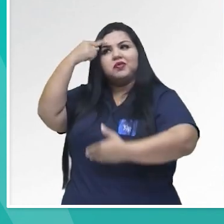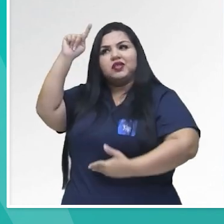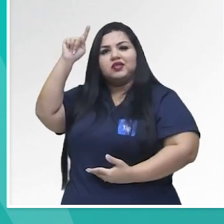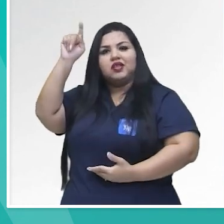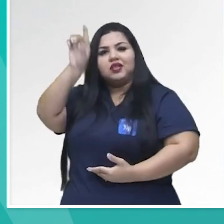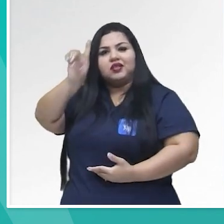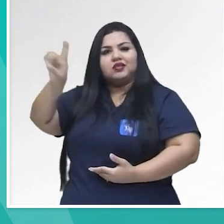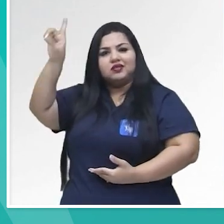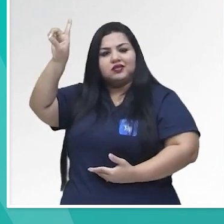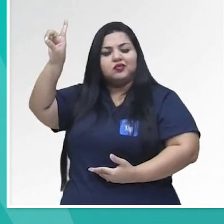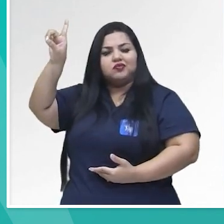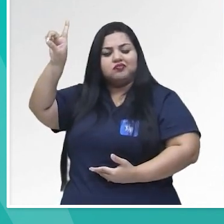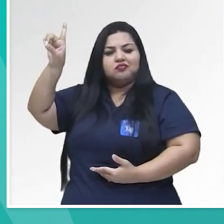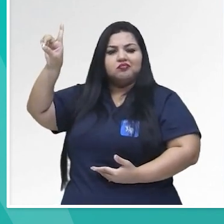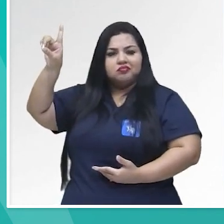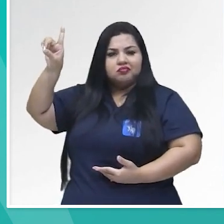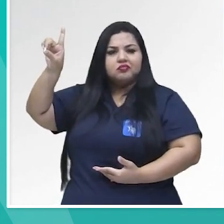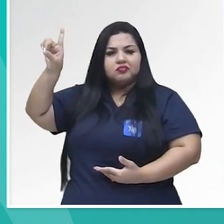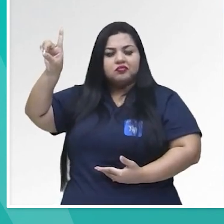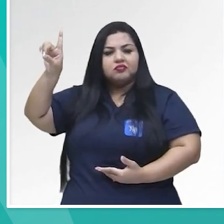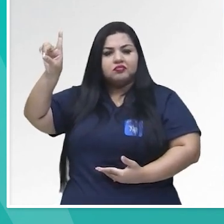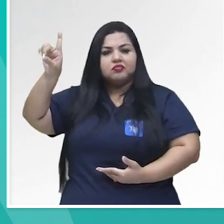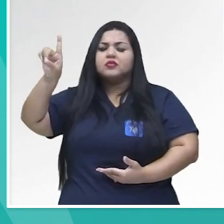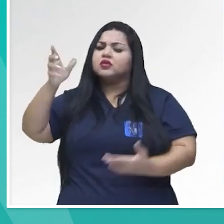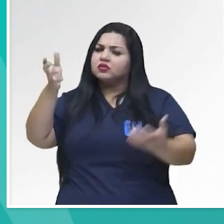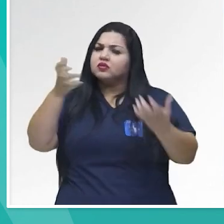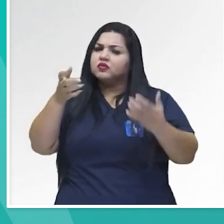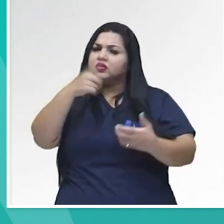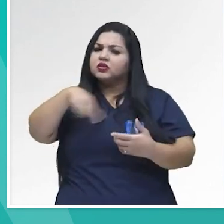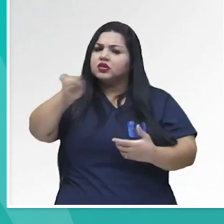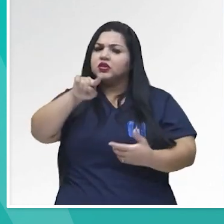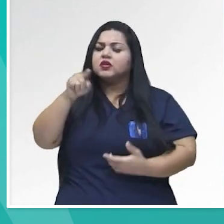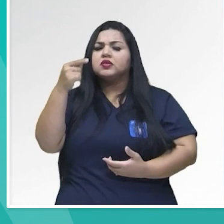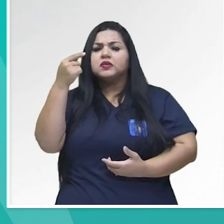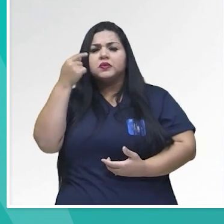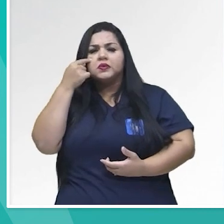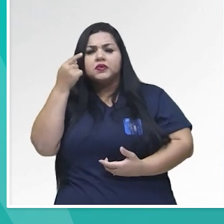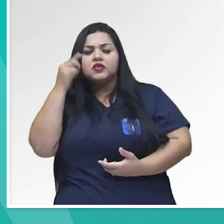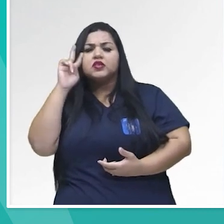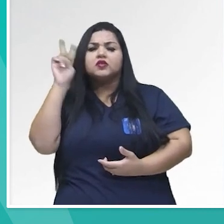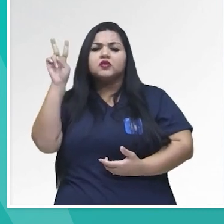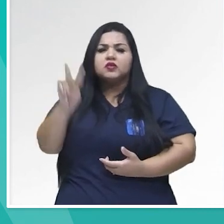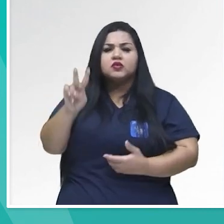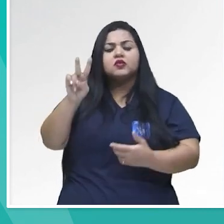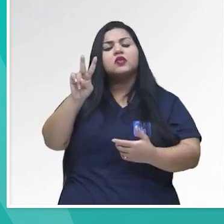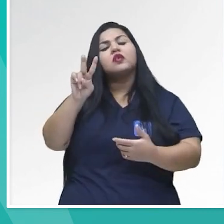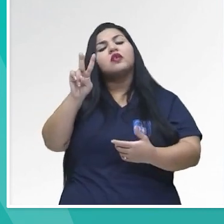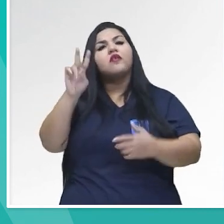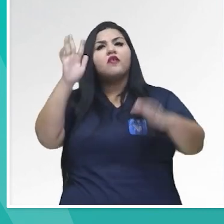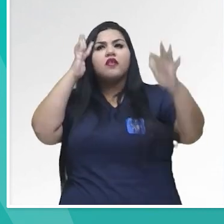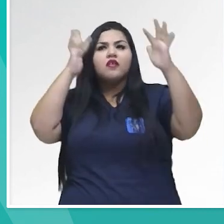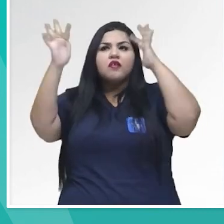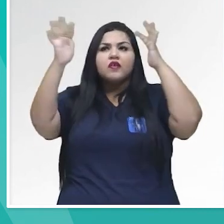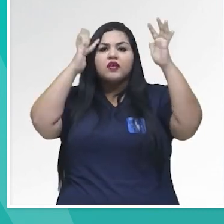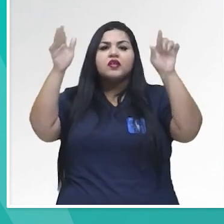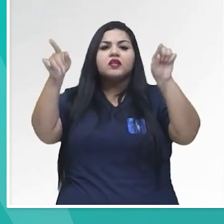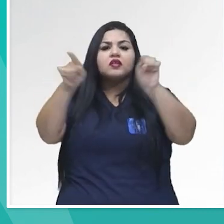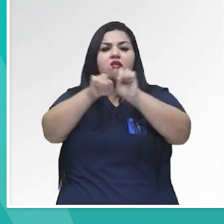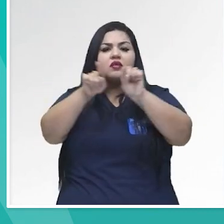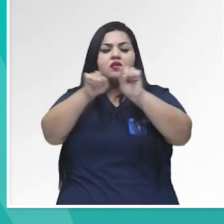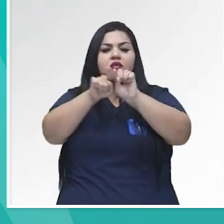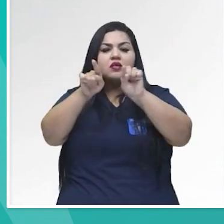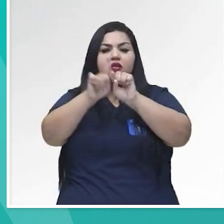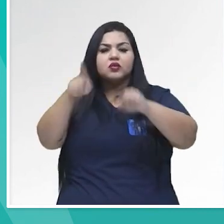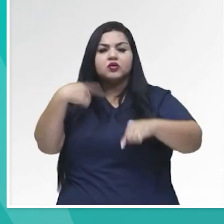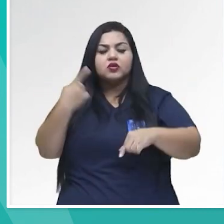Deus, né? Então, quero que você olhe com muito carinho para este vídeo e reflita também sobre as reflexões que nós